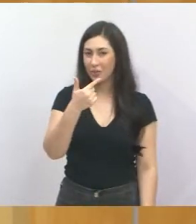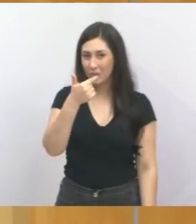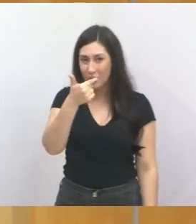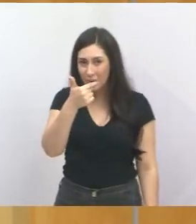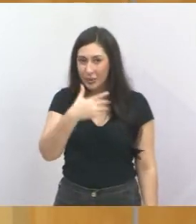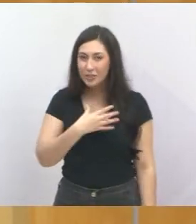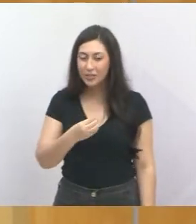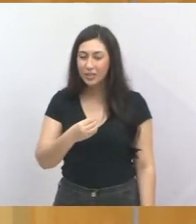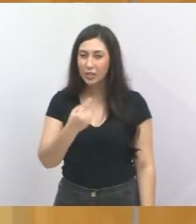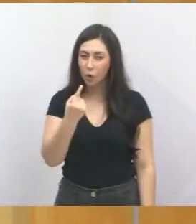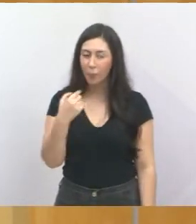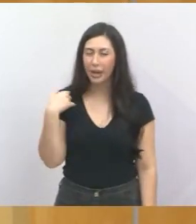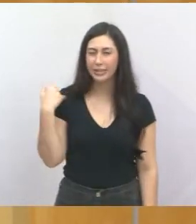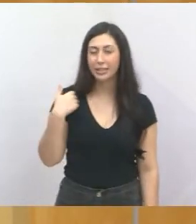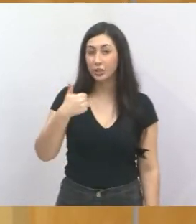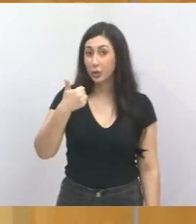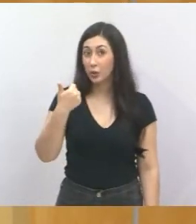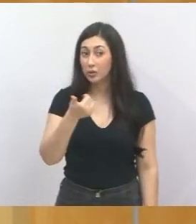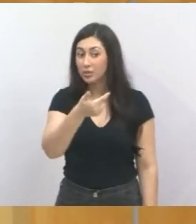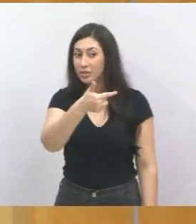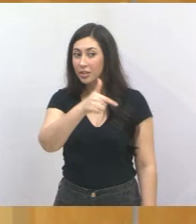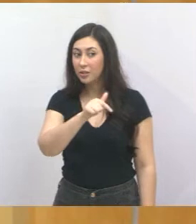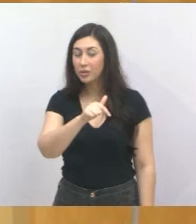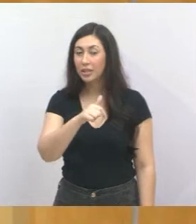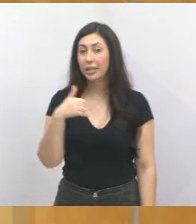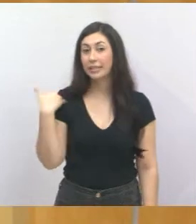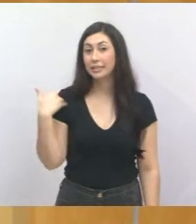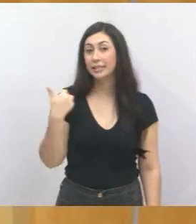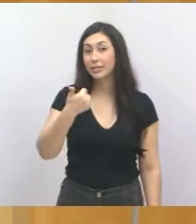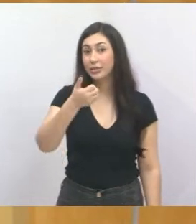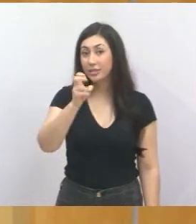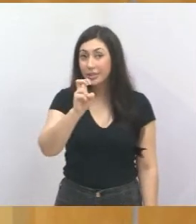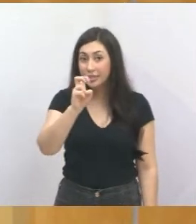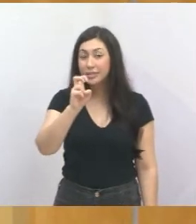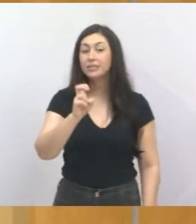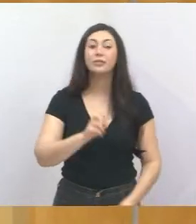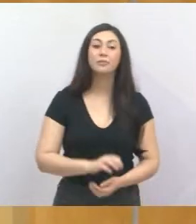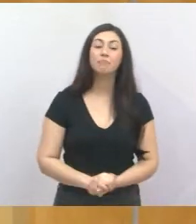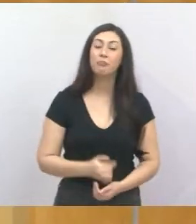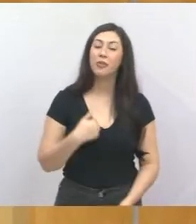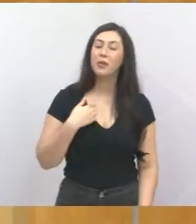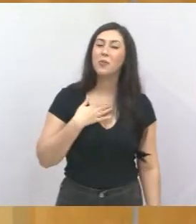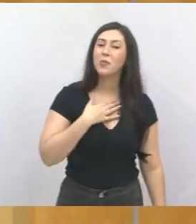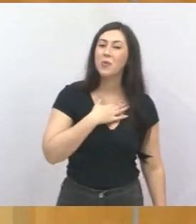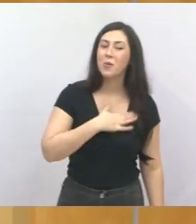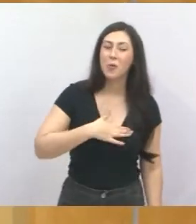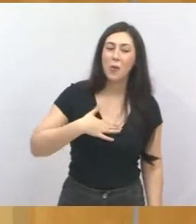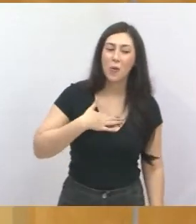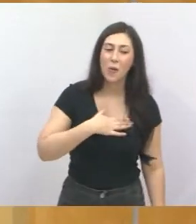11, vai fazer 11 anos, e a outra vai fazer 15. Eu gosto muito